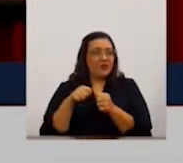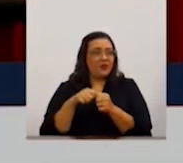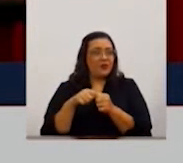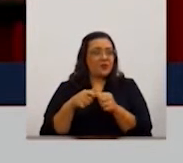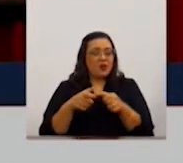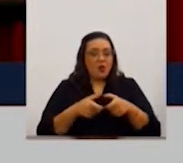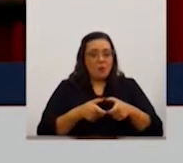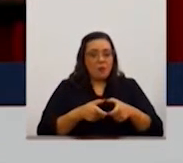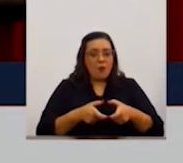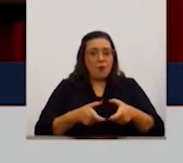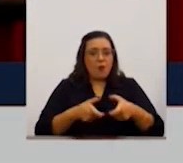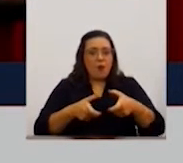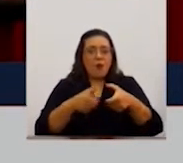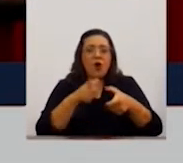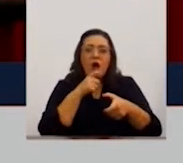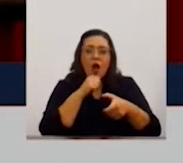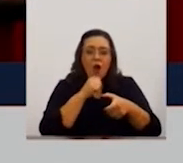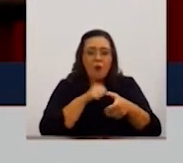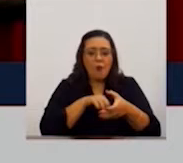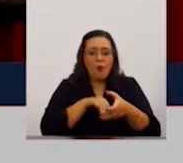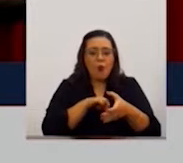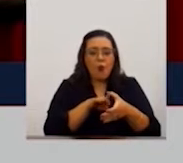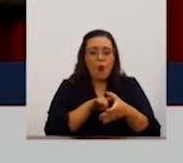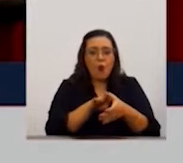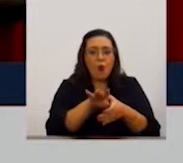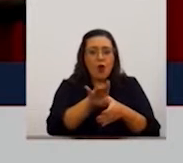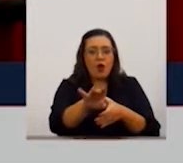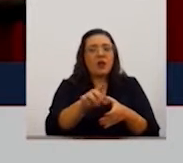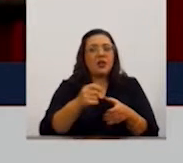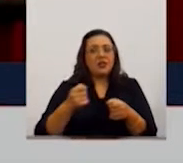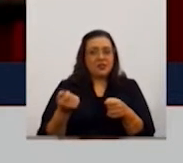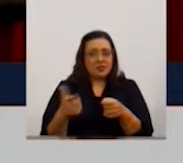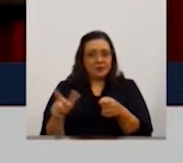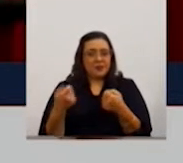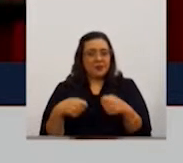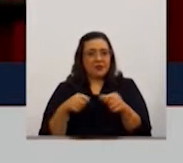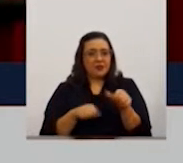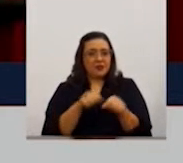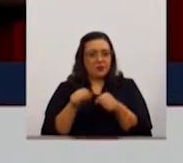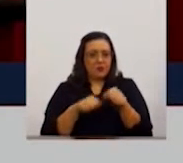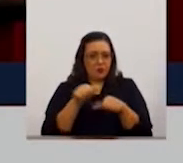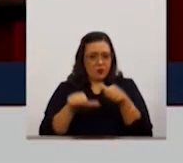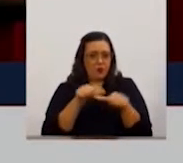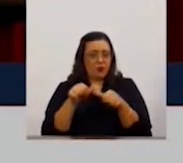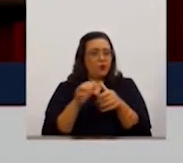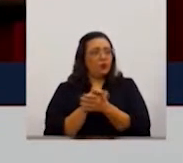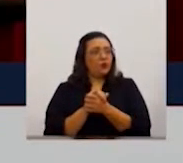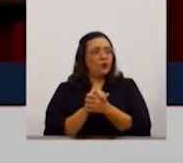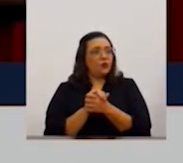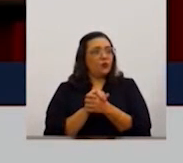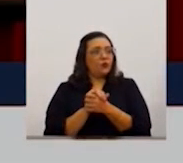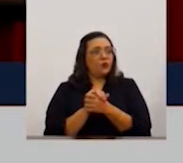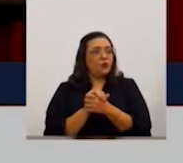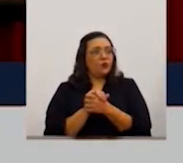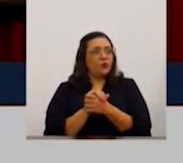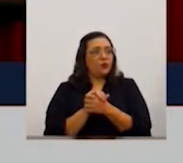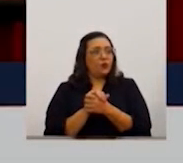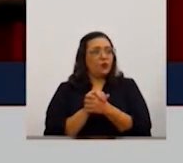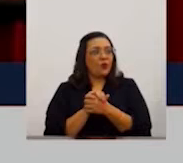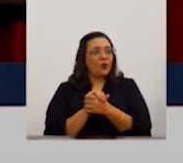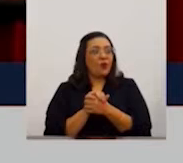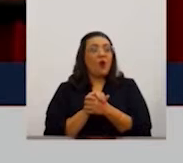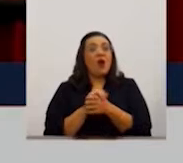aquela tubulação, aquela adutora. Ela vai ser trocada ali do pontilhão até na frente do portão do